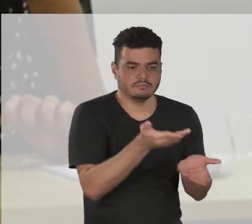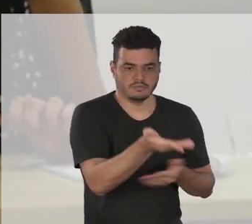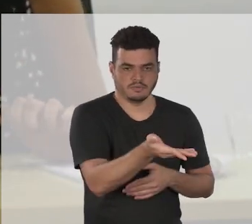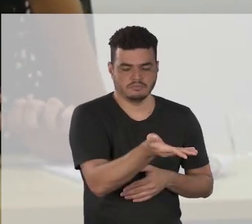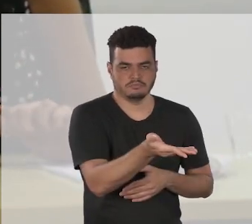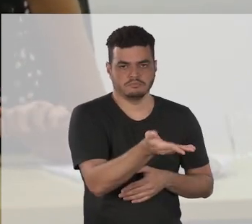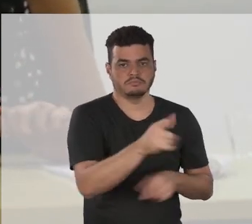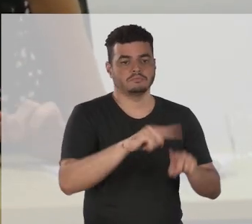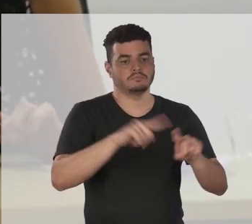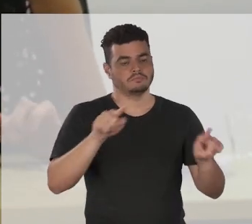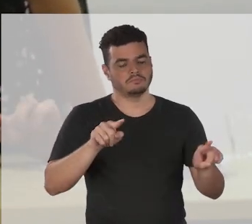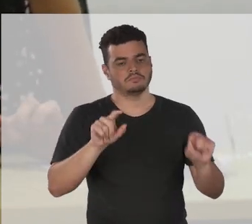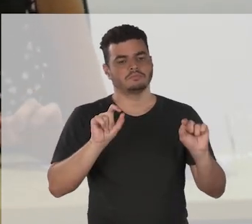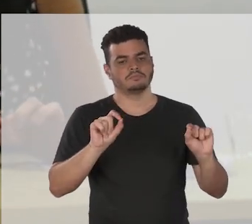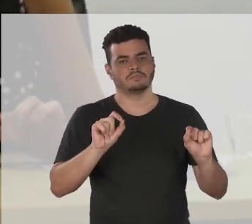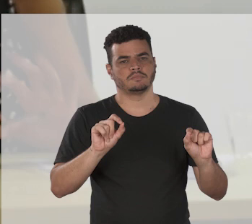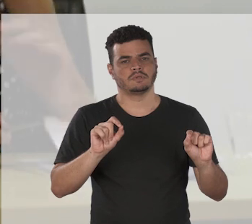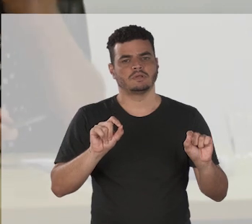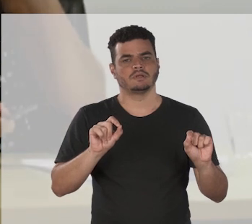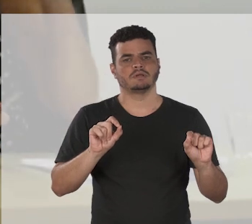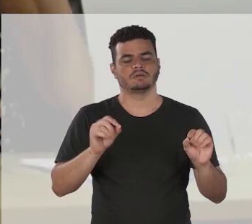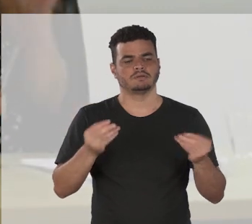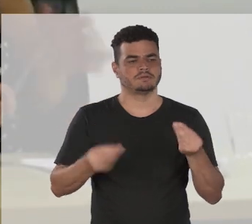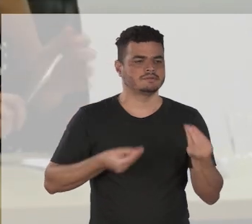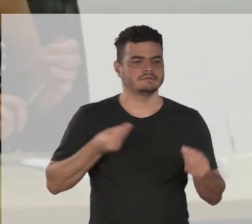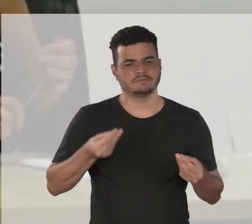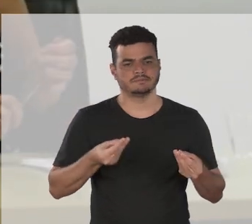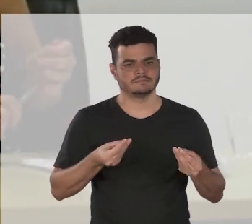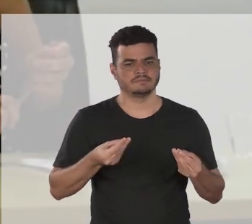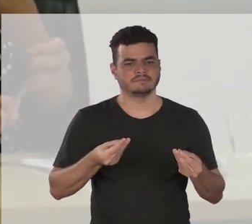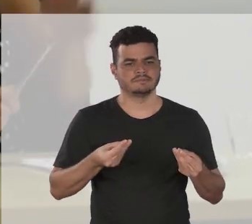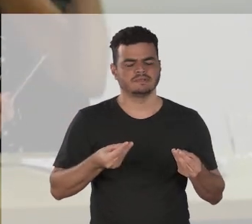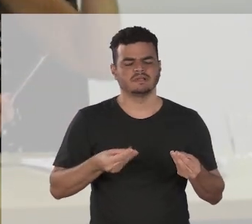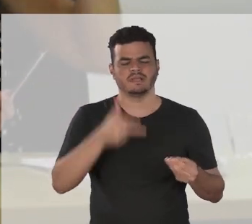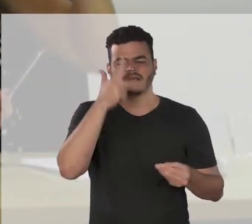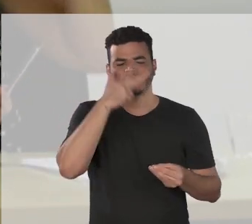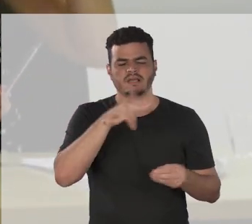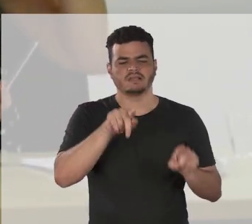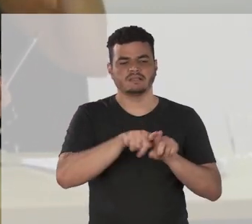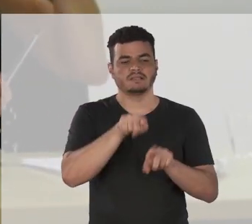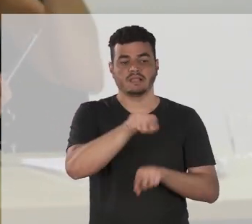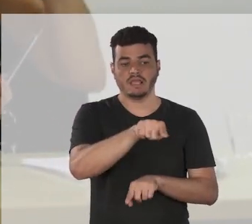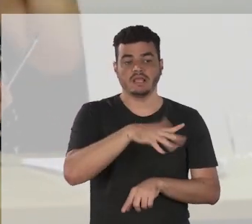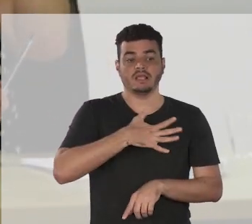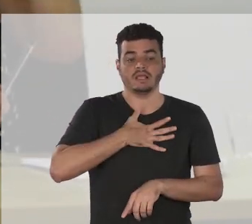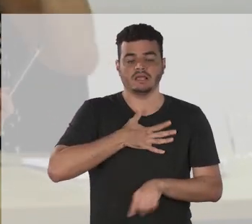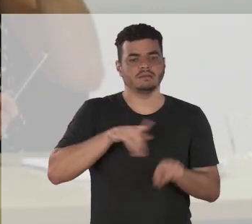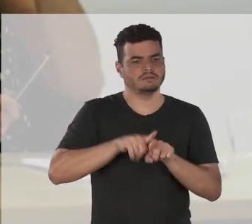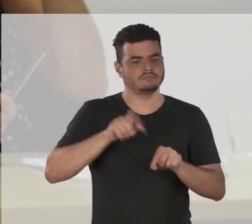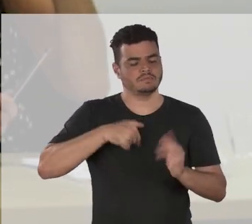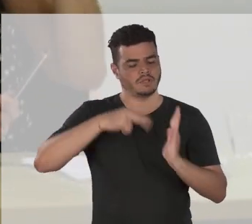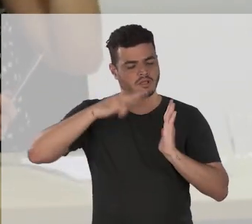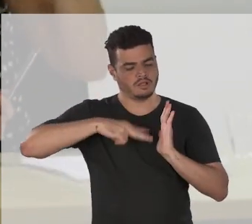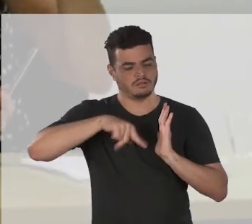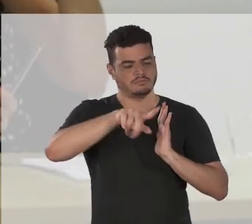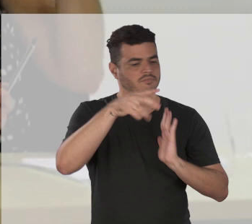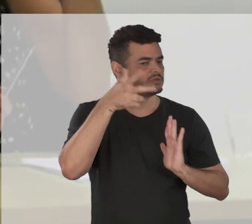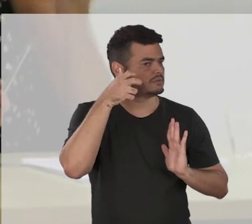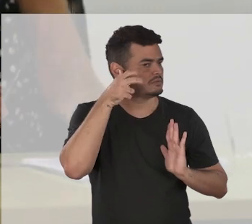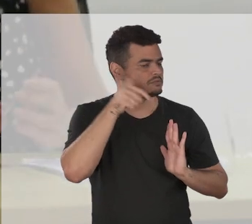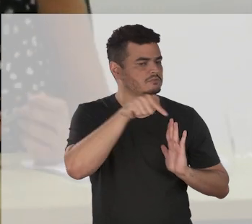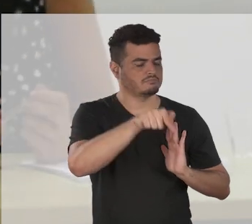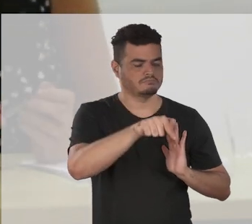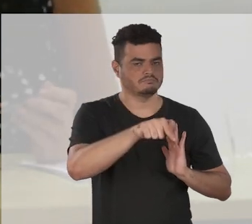impressos. E também ele diz que os livros, as histórias invisíveis, porque são as orais, né? As que eu